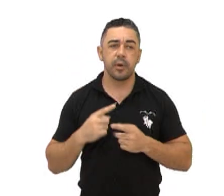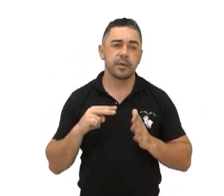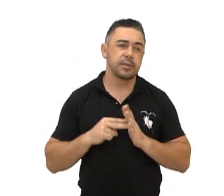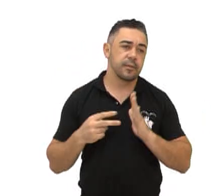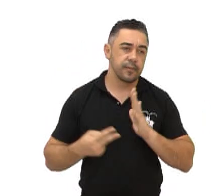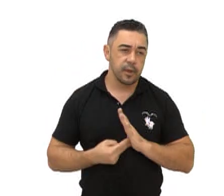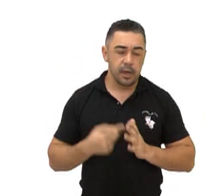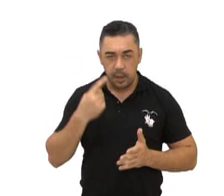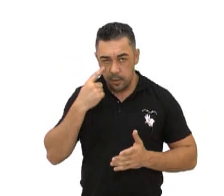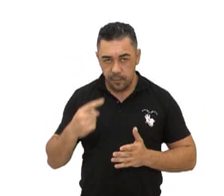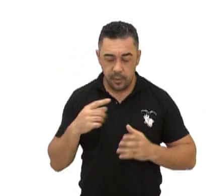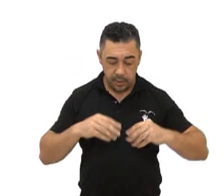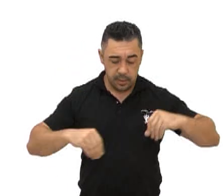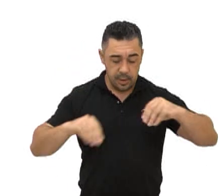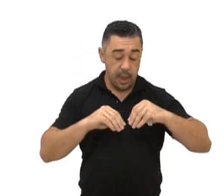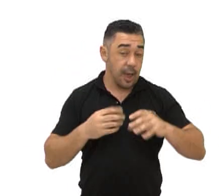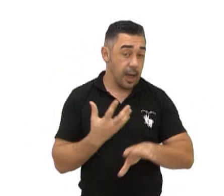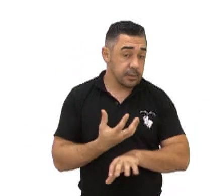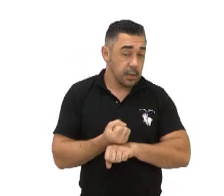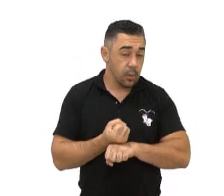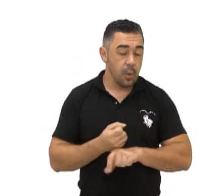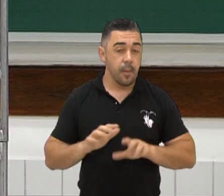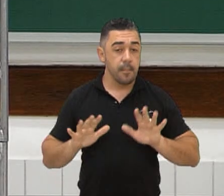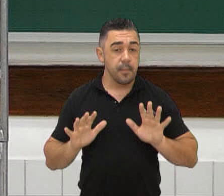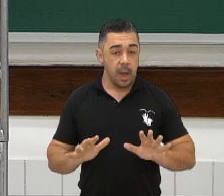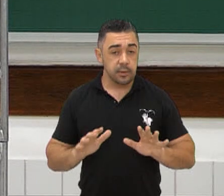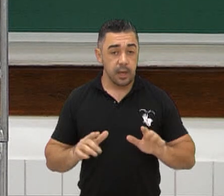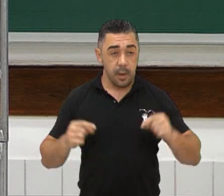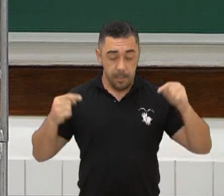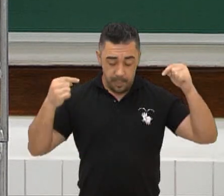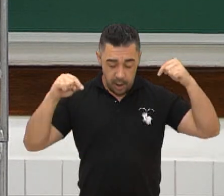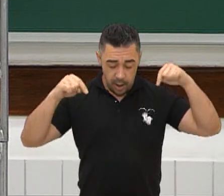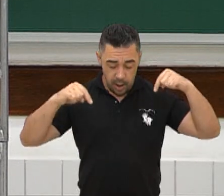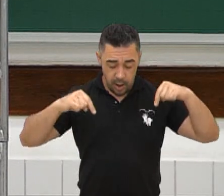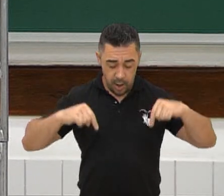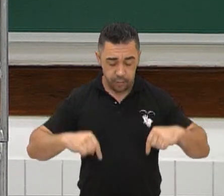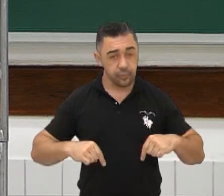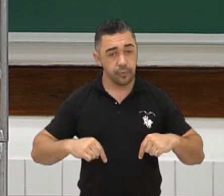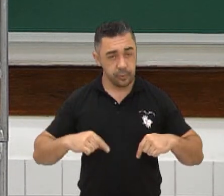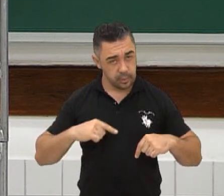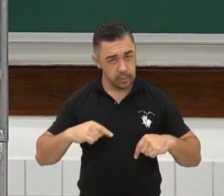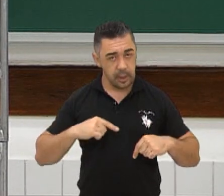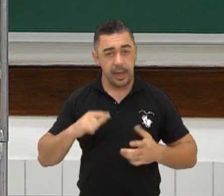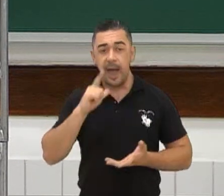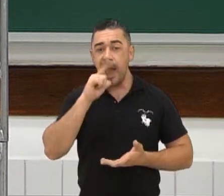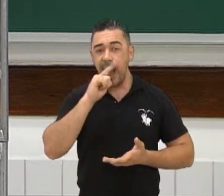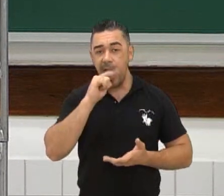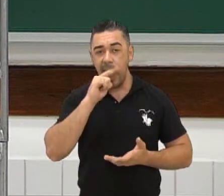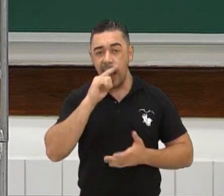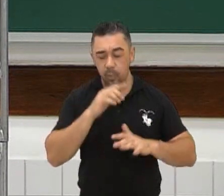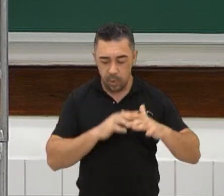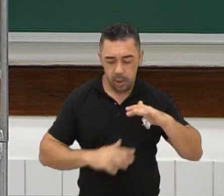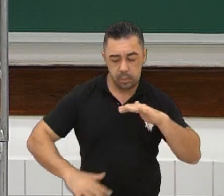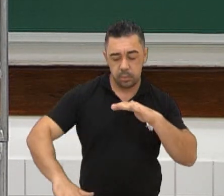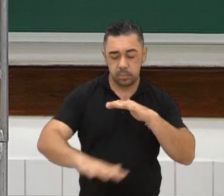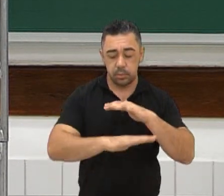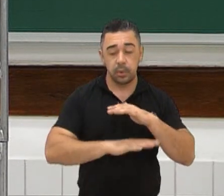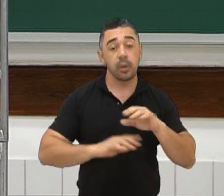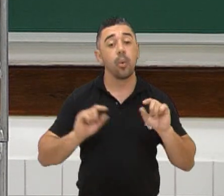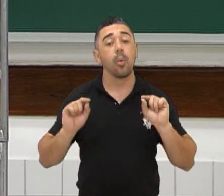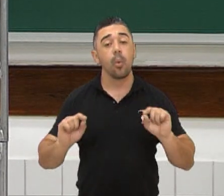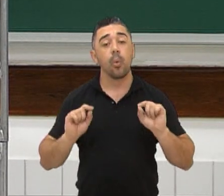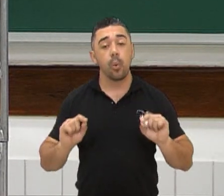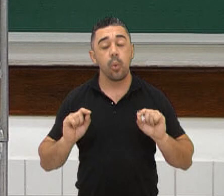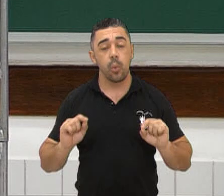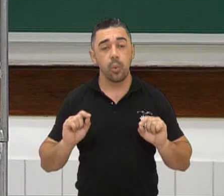Falei para vocês que o solo é seco. Porém, abaixo desse solo, a gente tem aquíferos. Então, o que as plantas